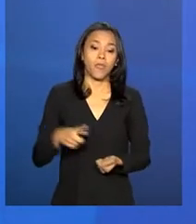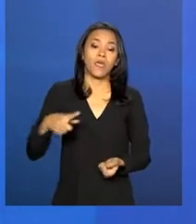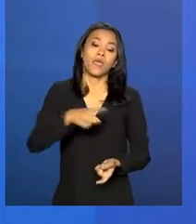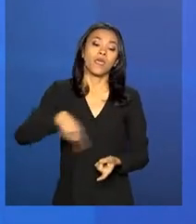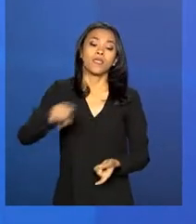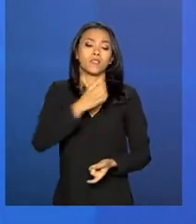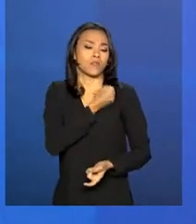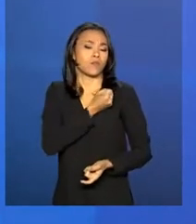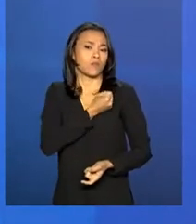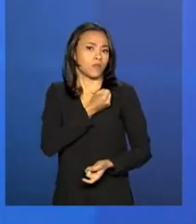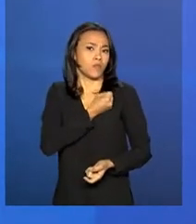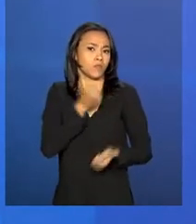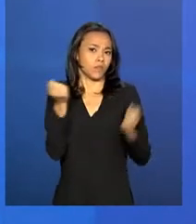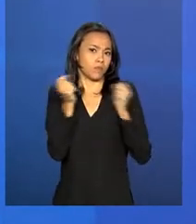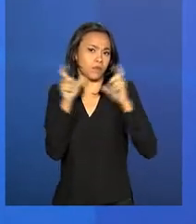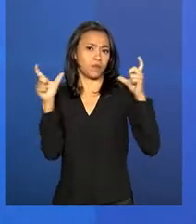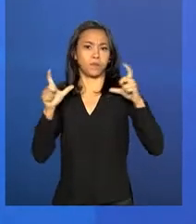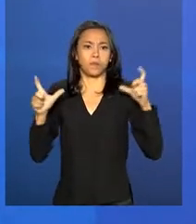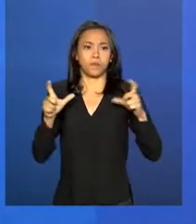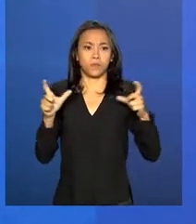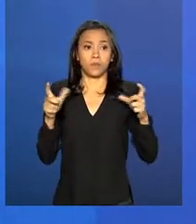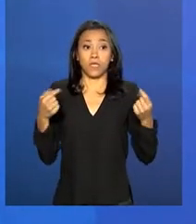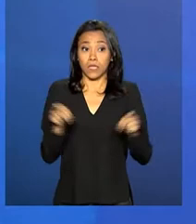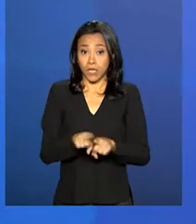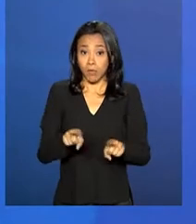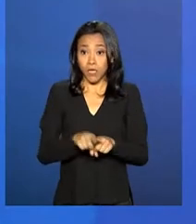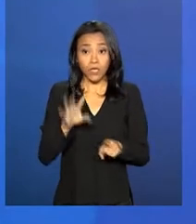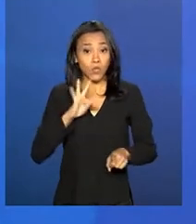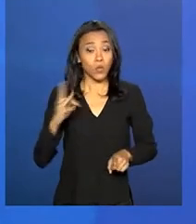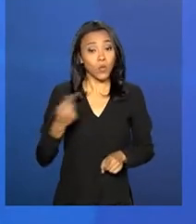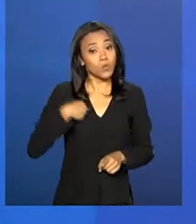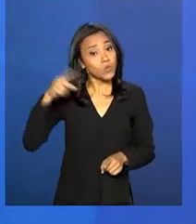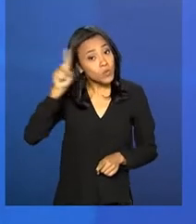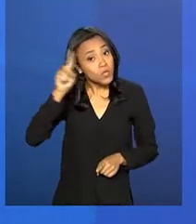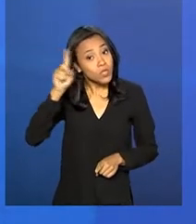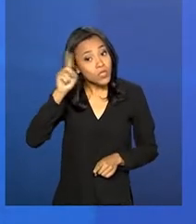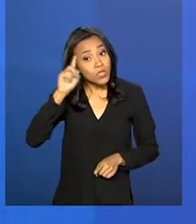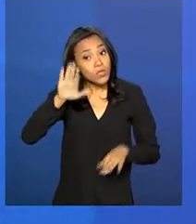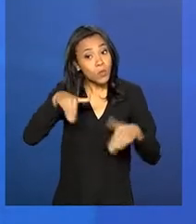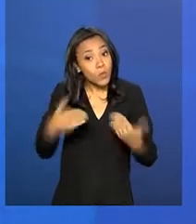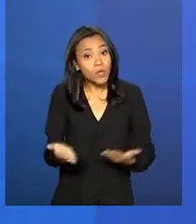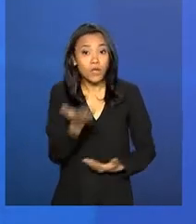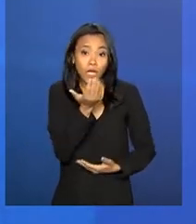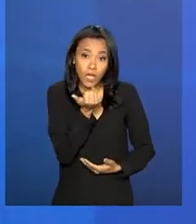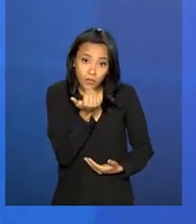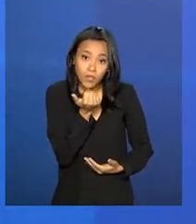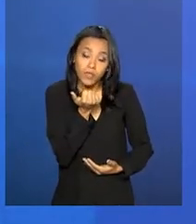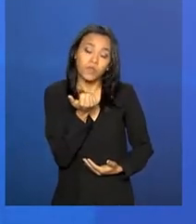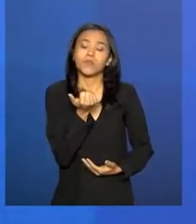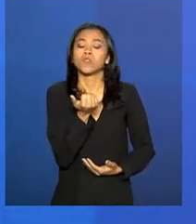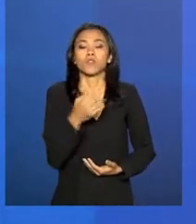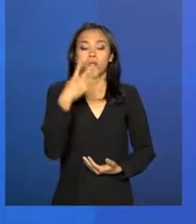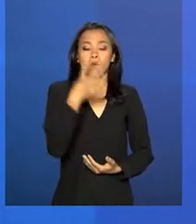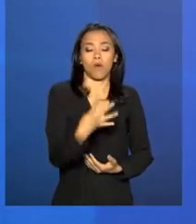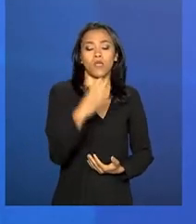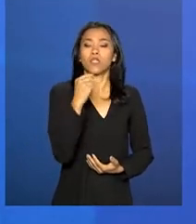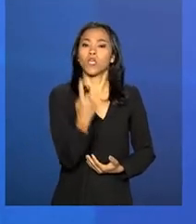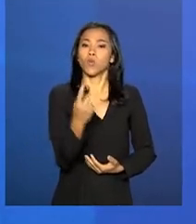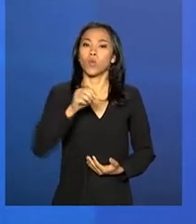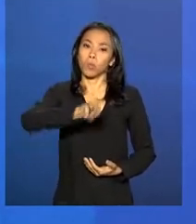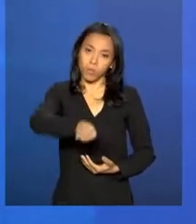não surpreendem também todos os dias quando alimentamos cerca de 41 milhões de